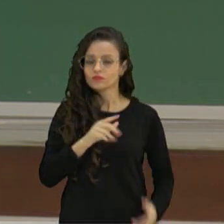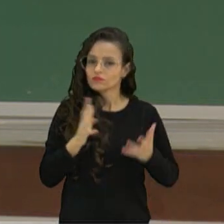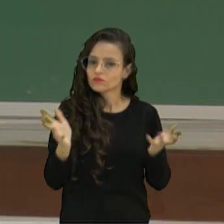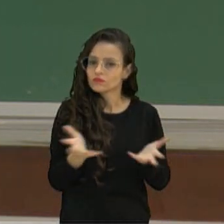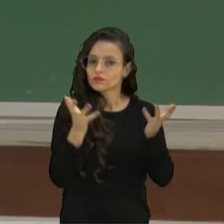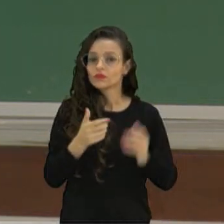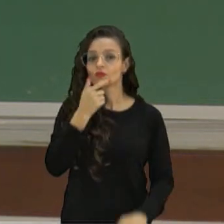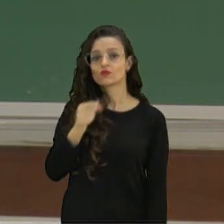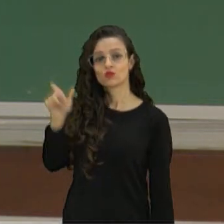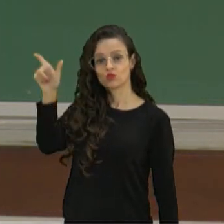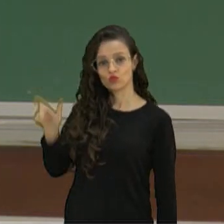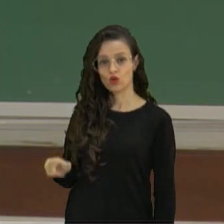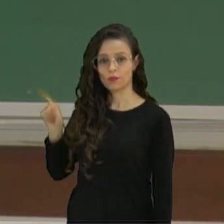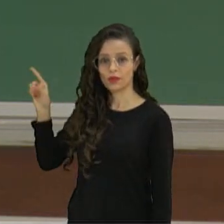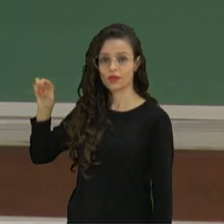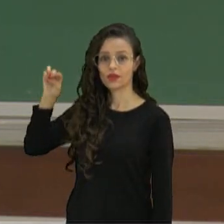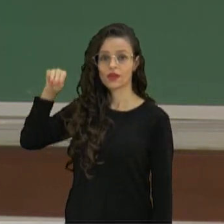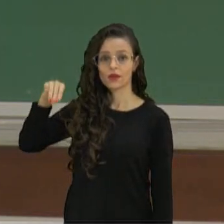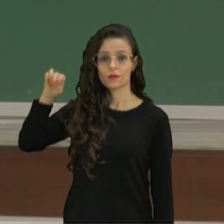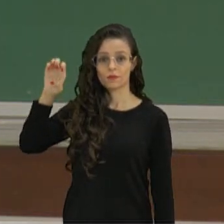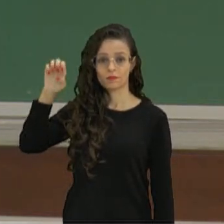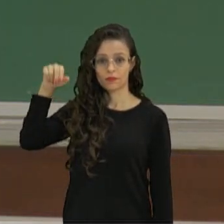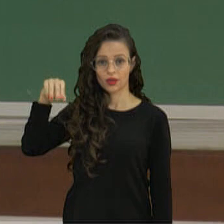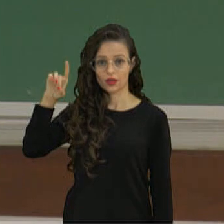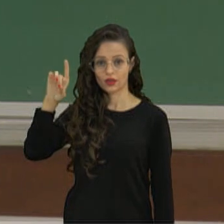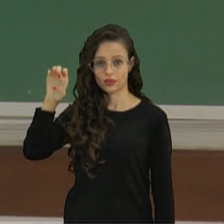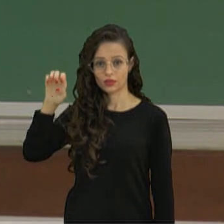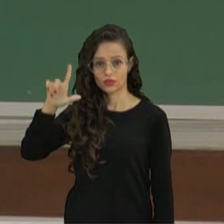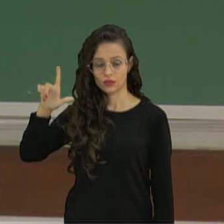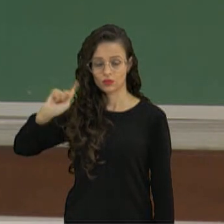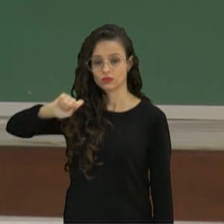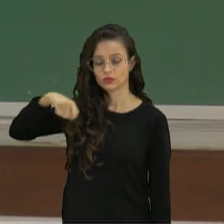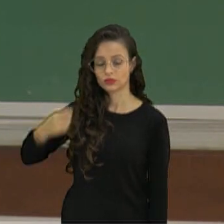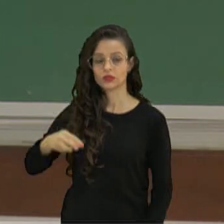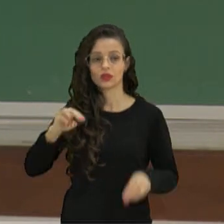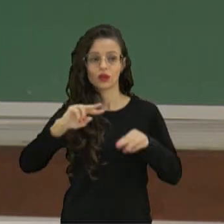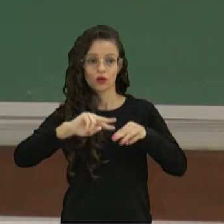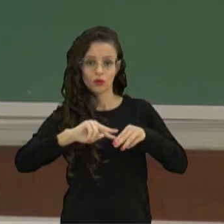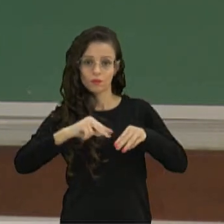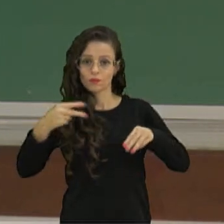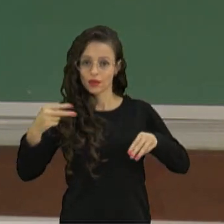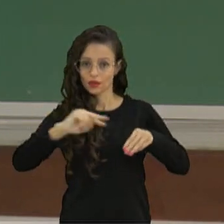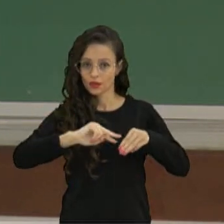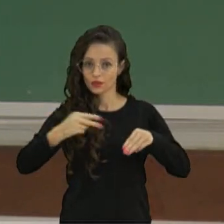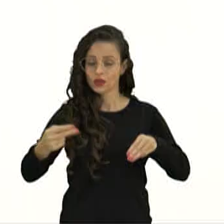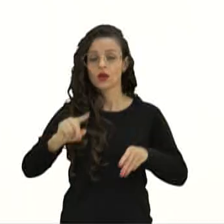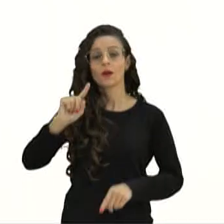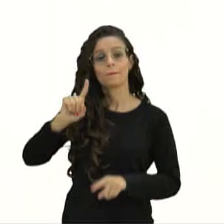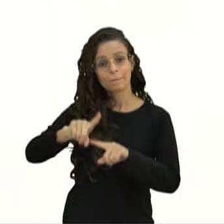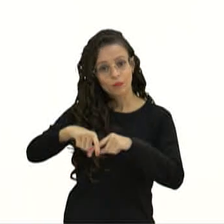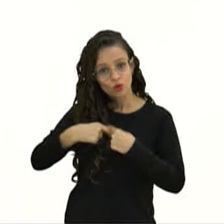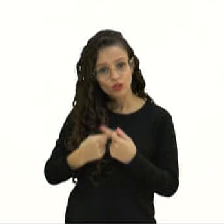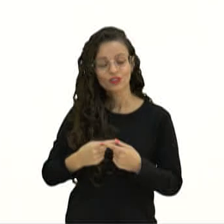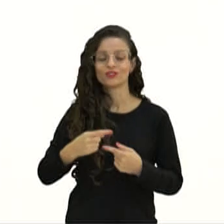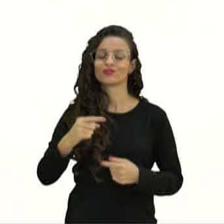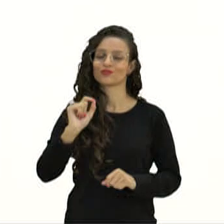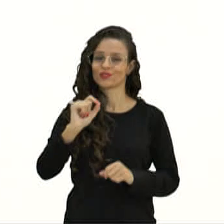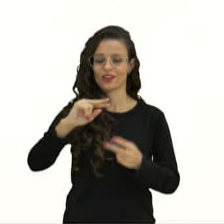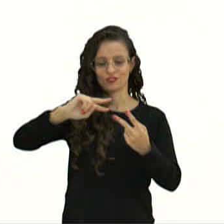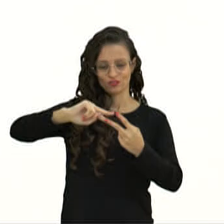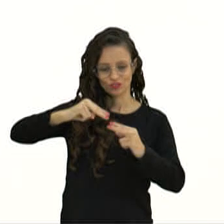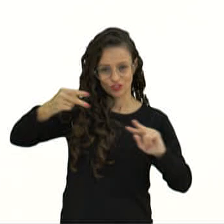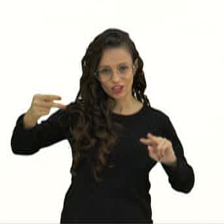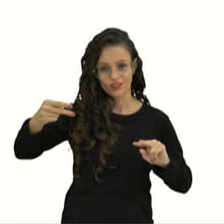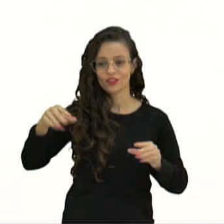instigada por esse cidadão aqui chamado Gregor Mendel. Por isso que nós chamamos de genética mendeliana, ou seja, é